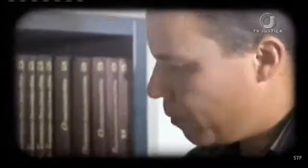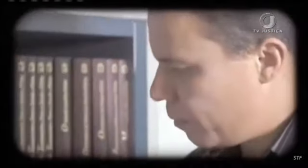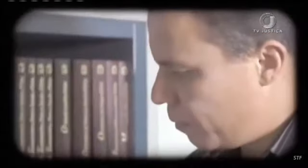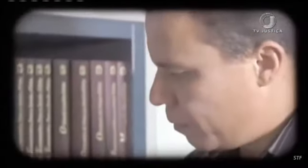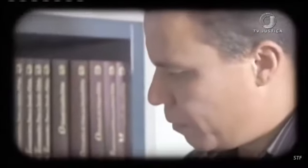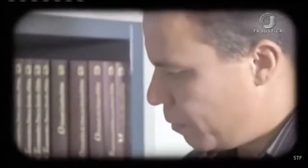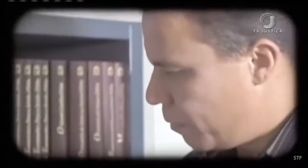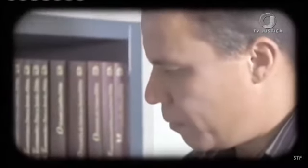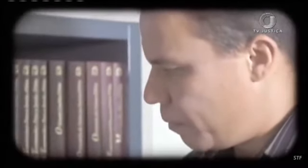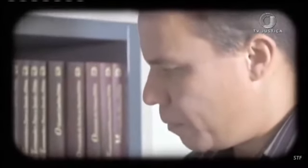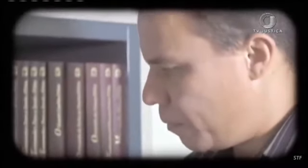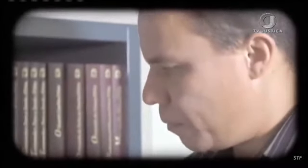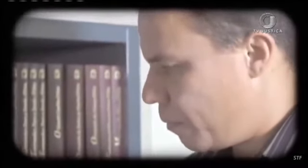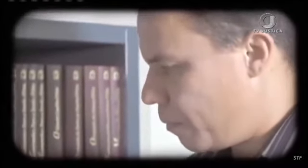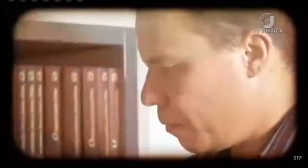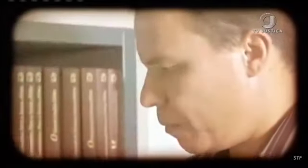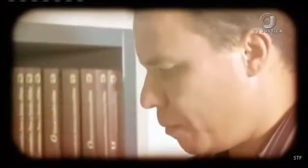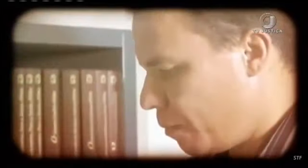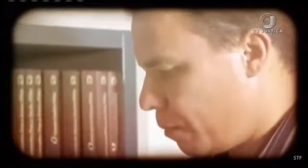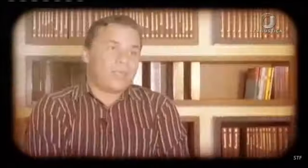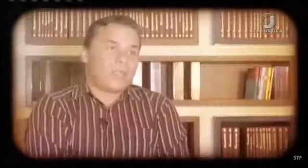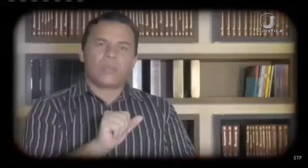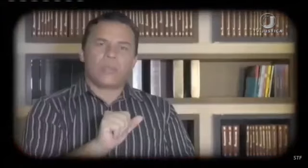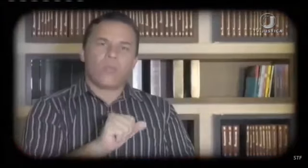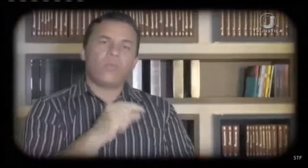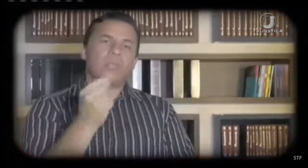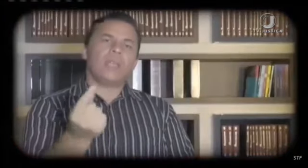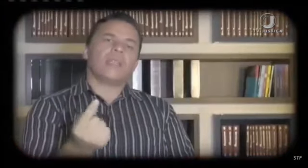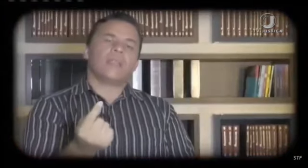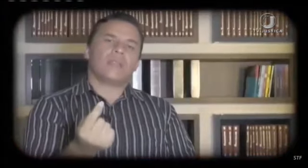velho que só tem história ruim para contar.